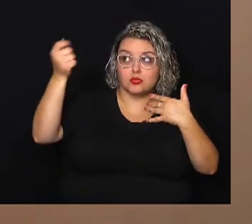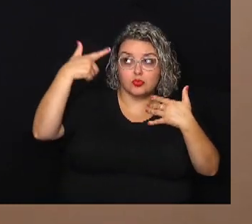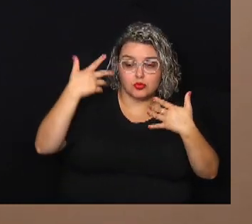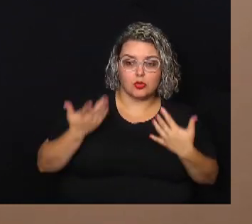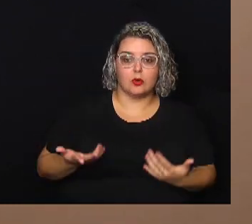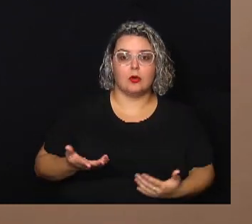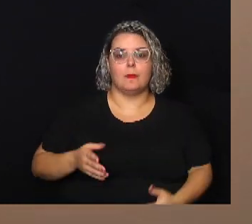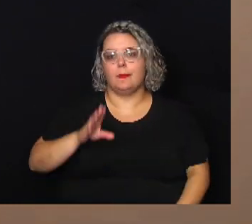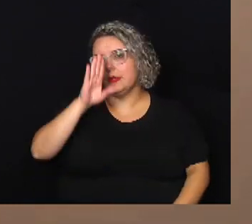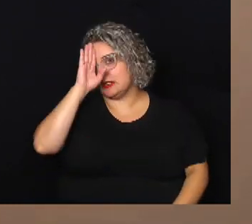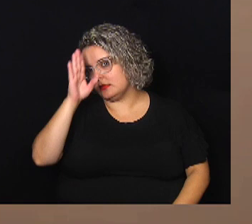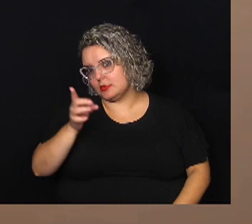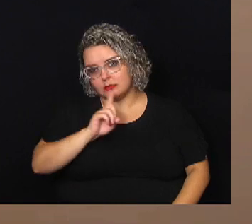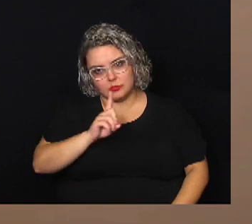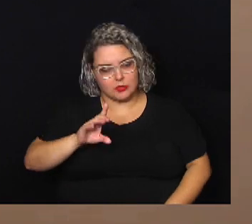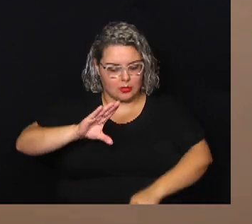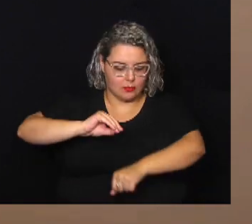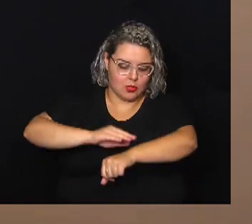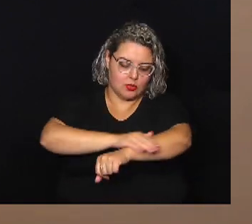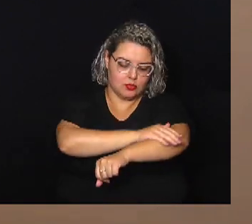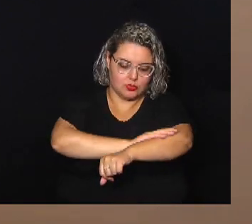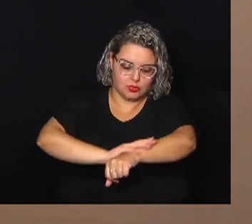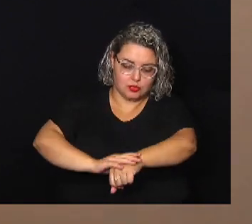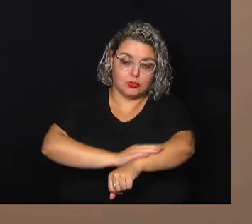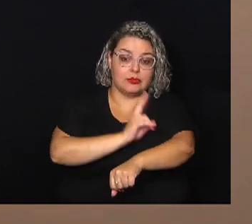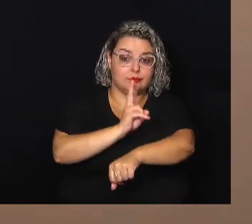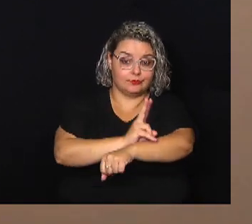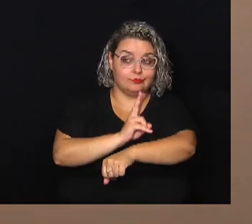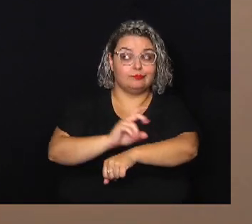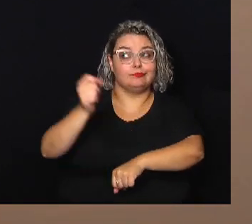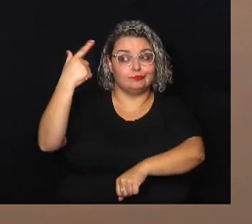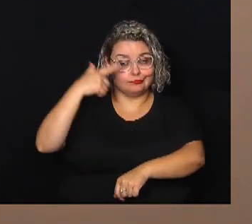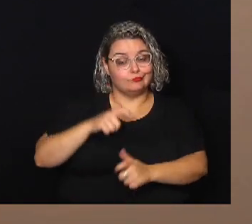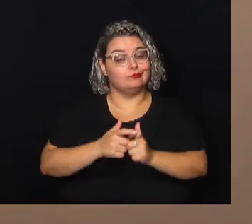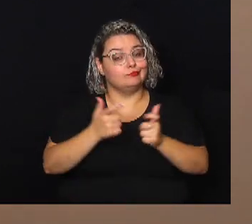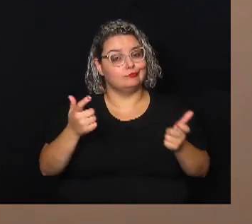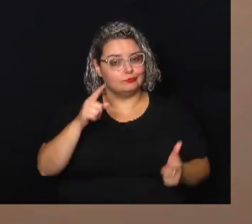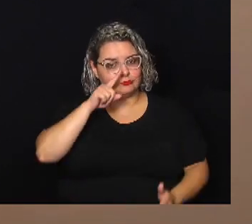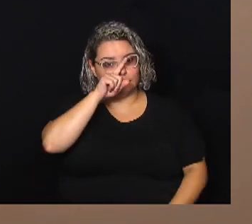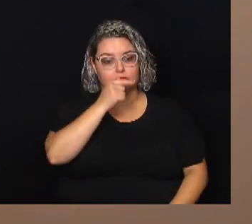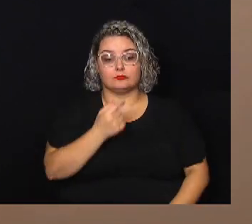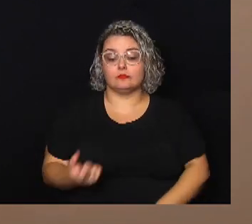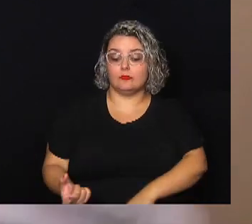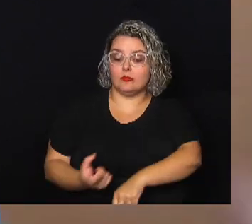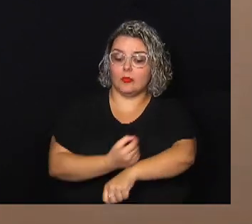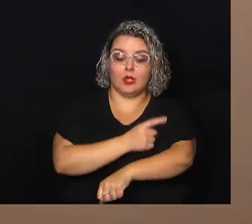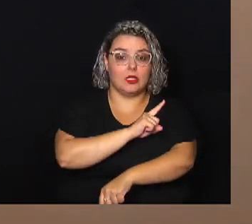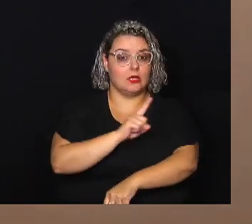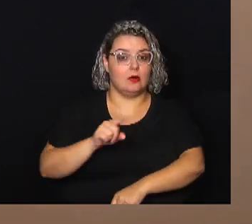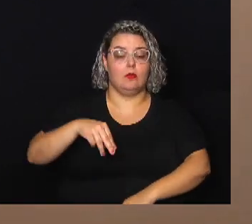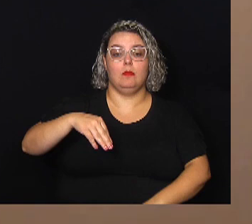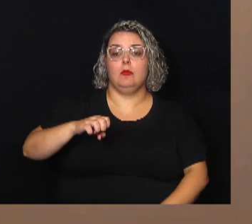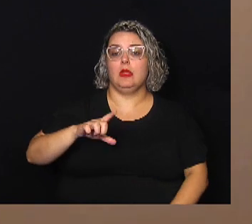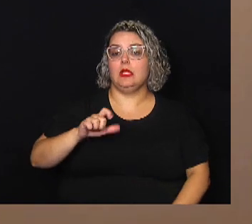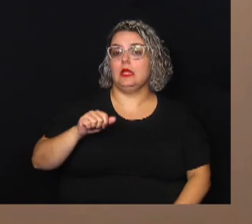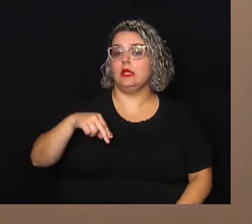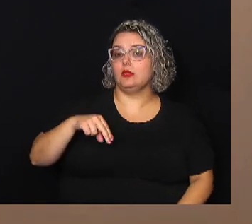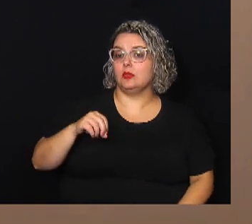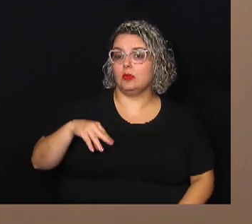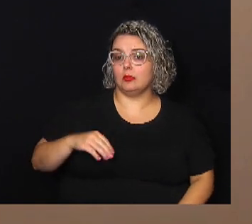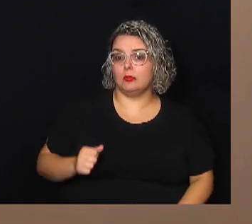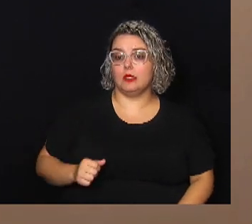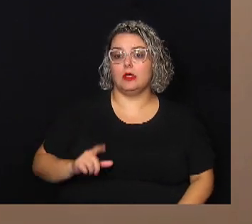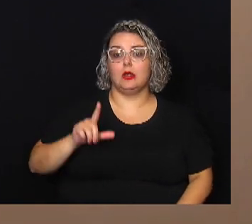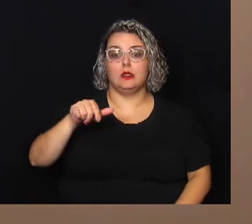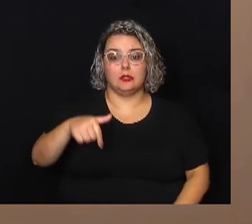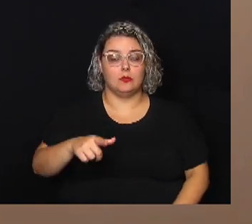o protetor solar. Isso aumenta muito o risco do câncer de pele não melanoma. Seguindo ao câncer de pele não melanoma, a